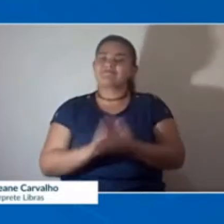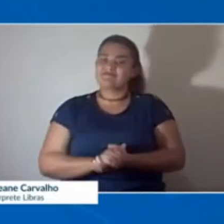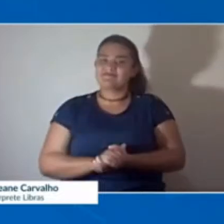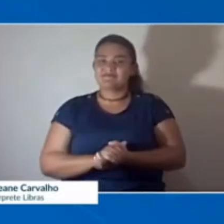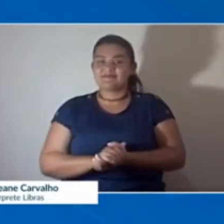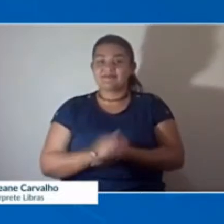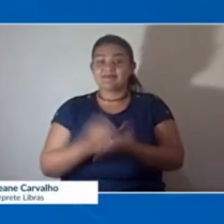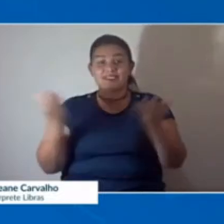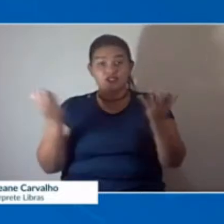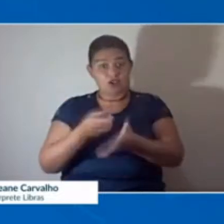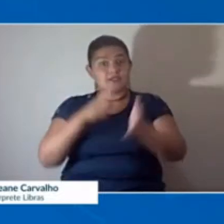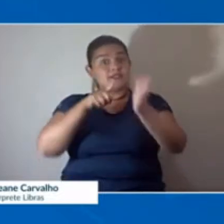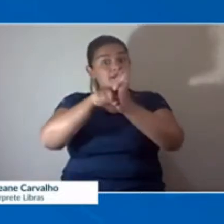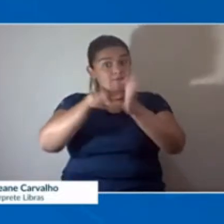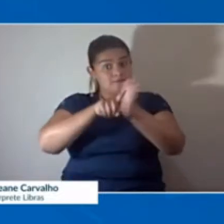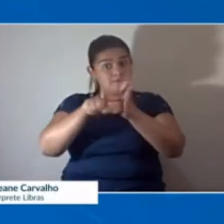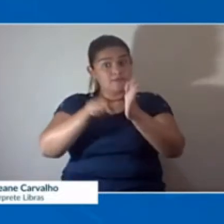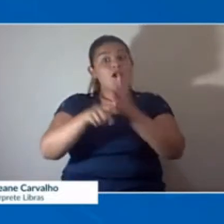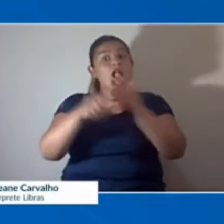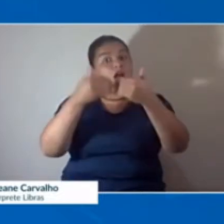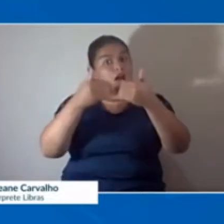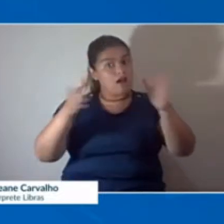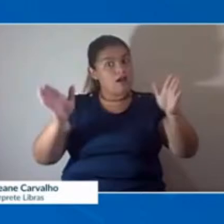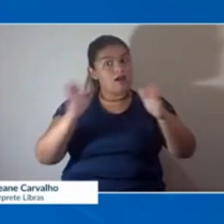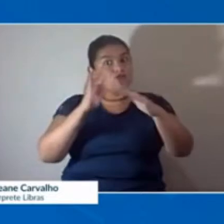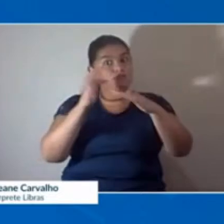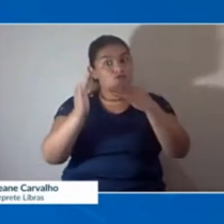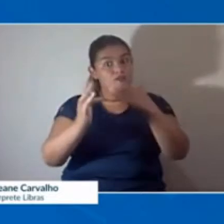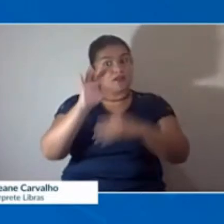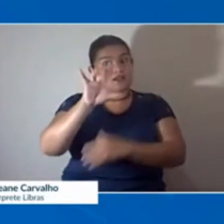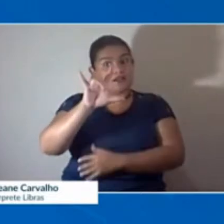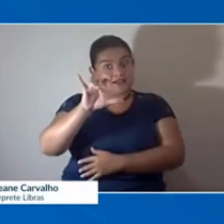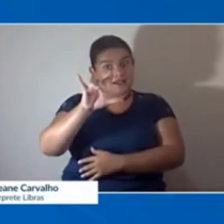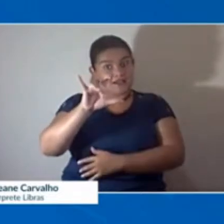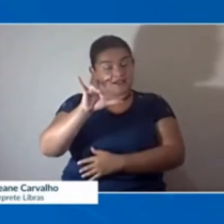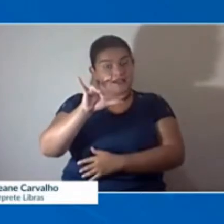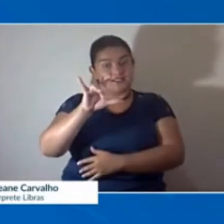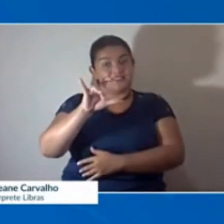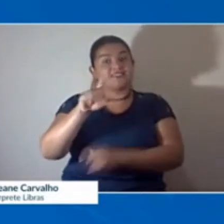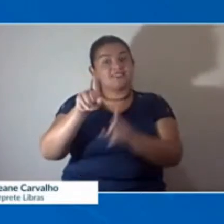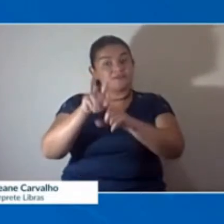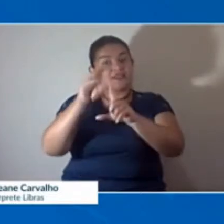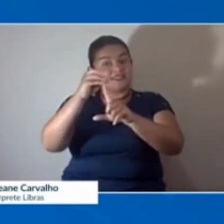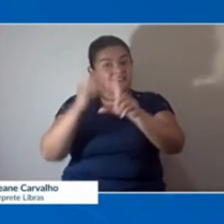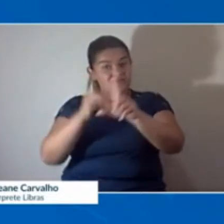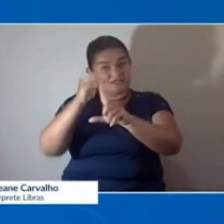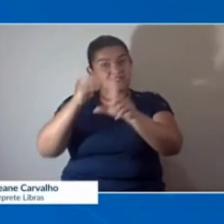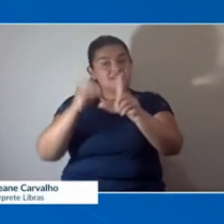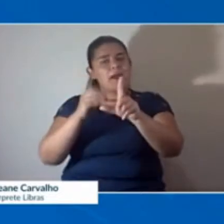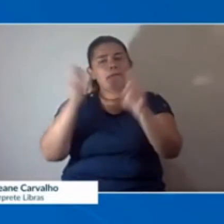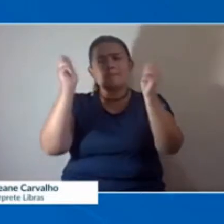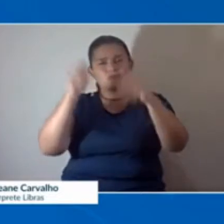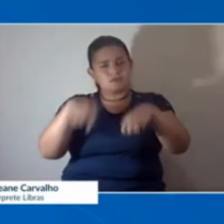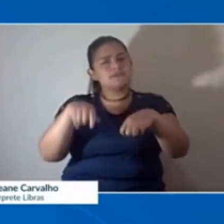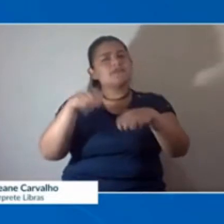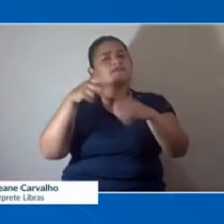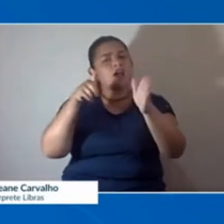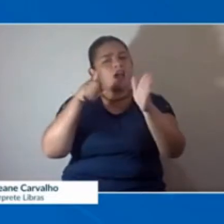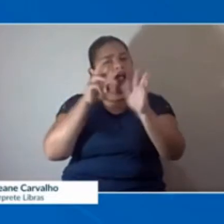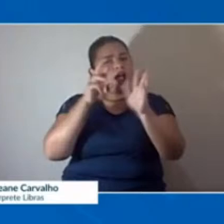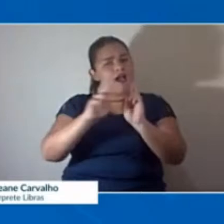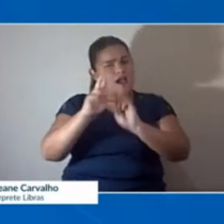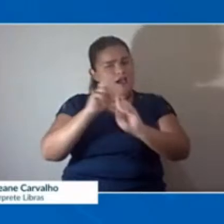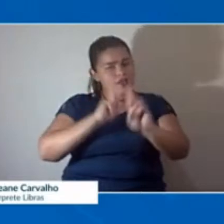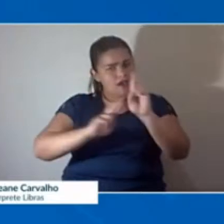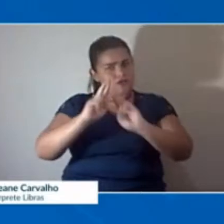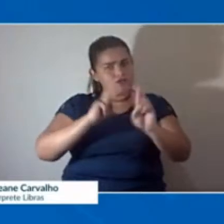nossas enquetes ainda estão ativas no perfil do Instagram, @TVUFG. Dá tempo de você participar. No terceiro